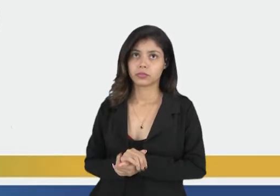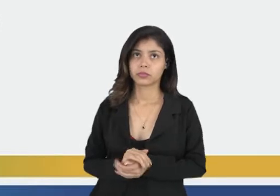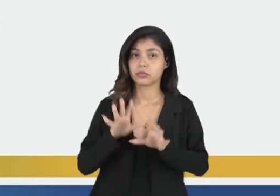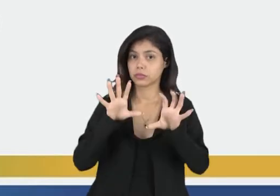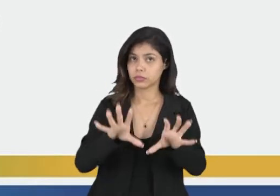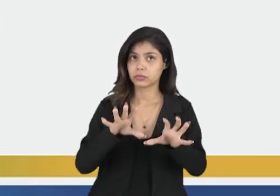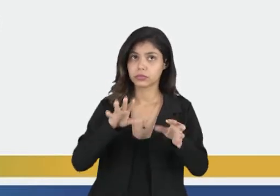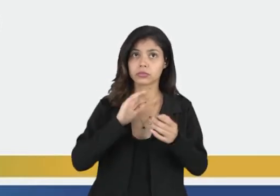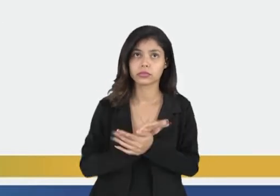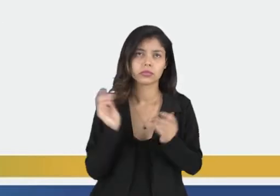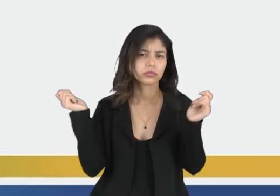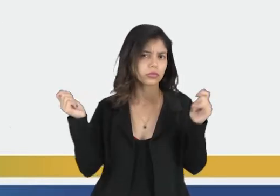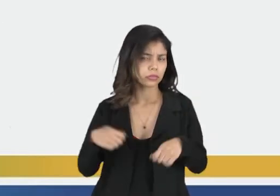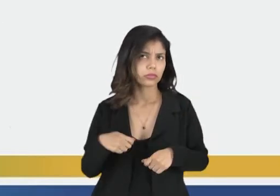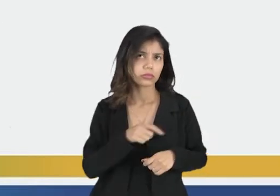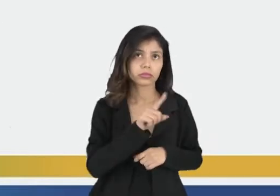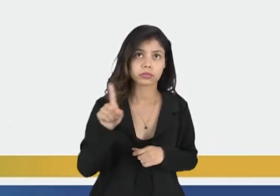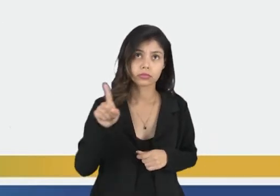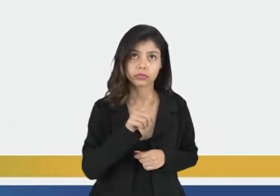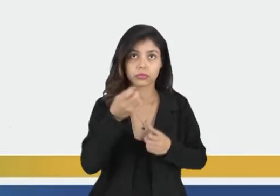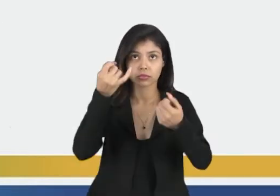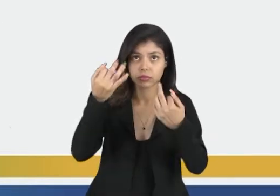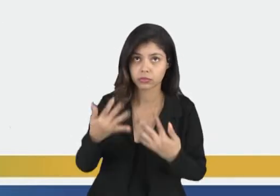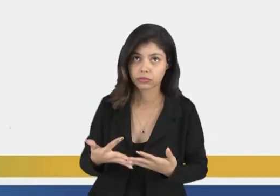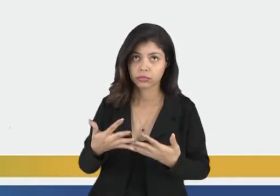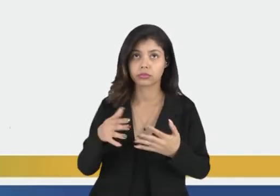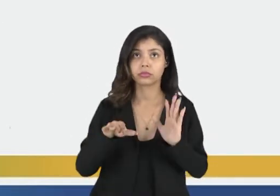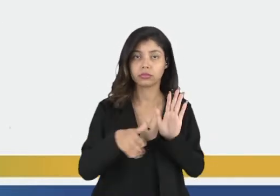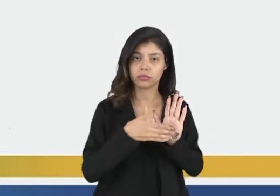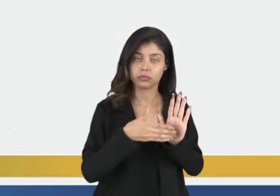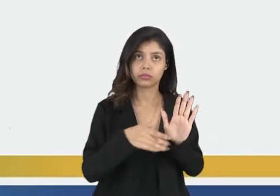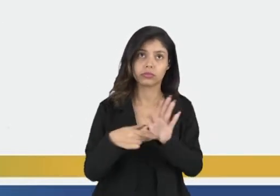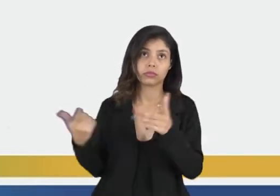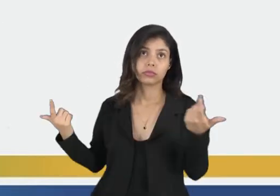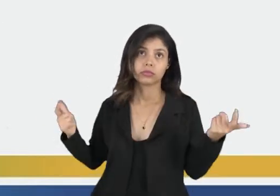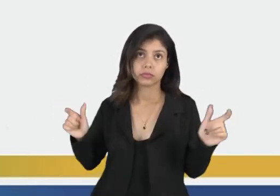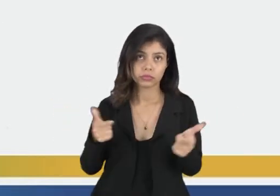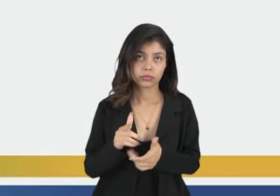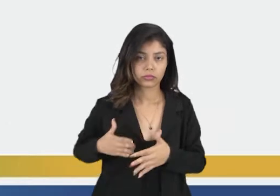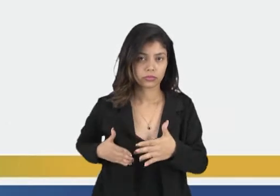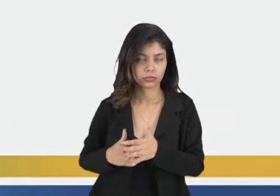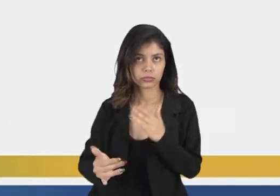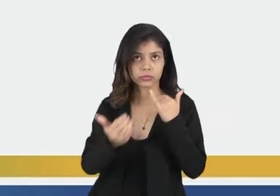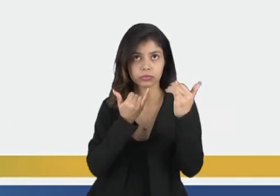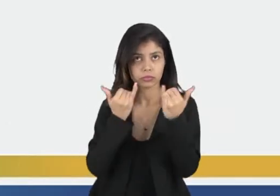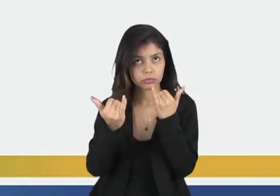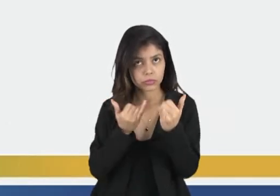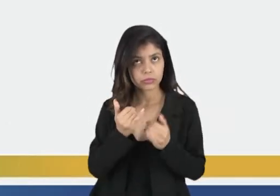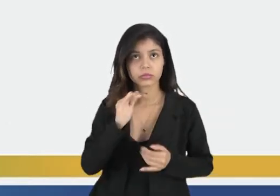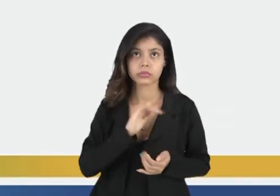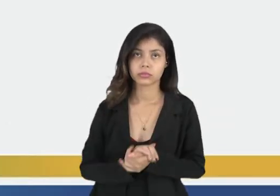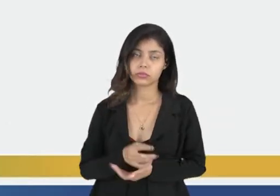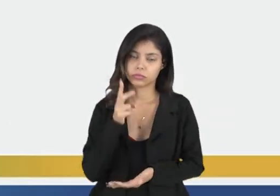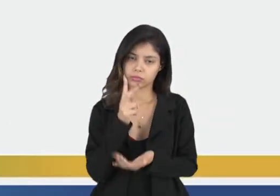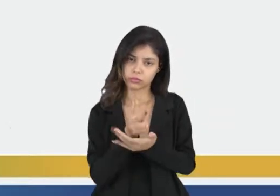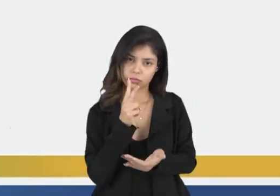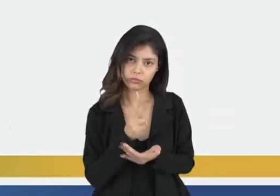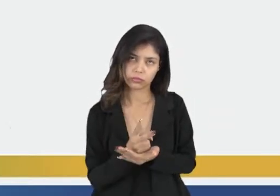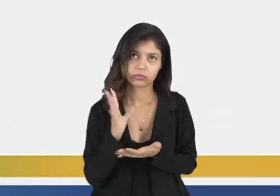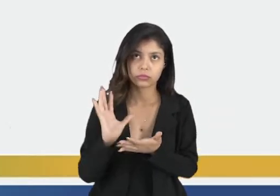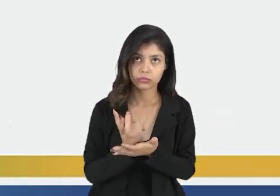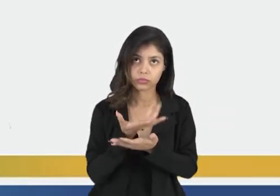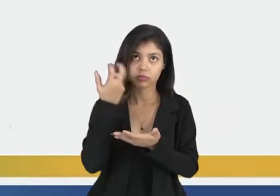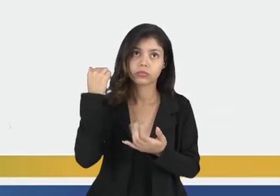Desse modo, a possibilidade de não citar esse fato na manchete diminui os impactos da informação,